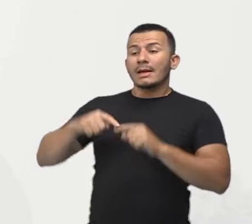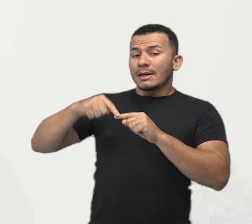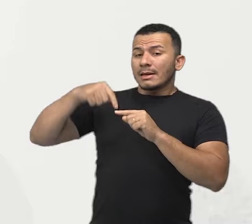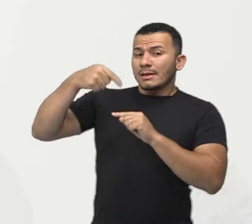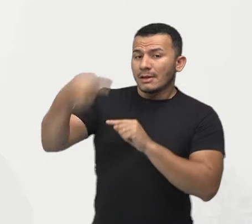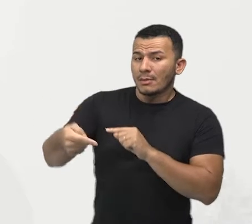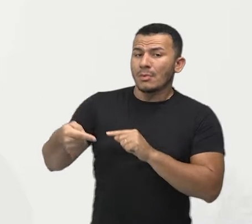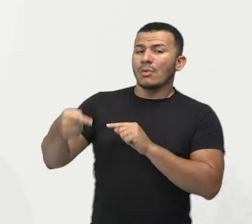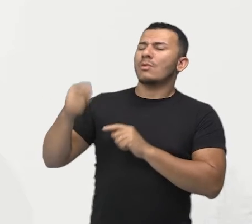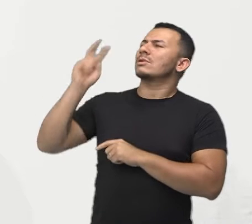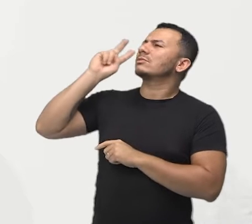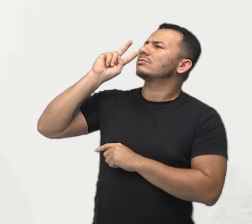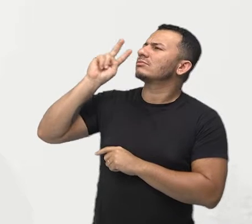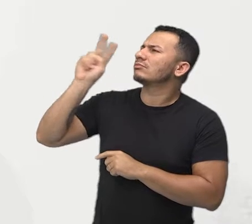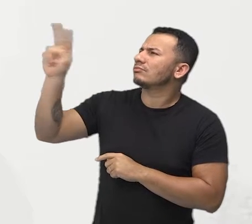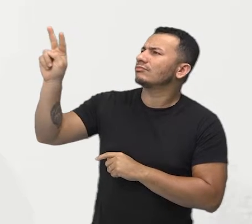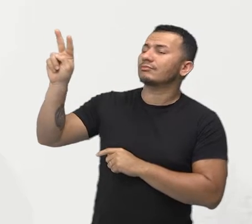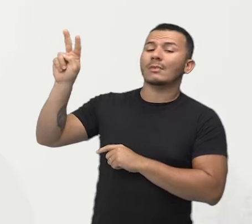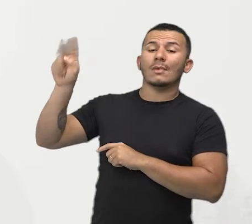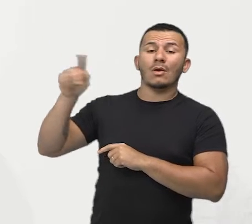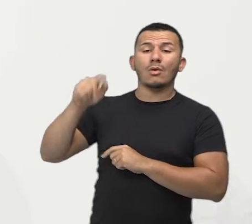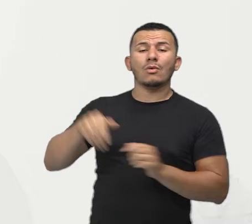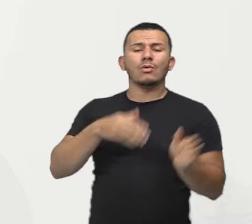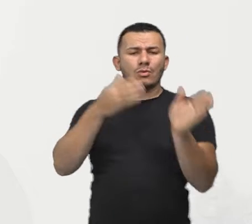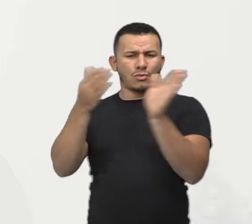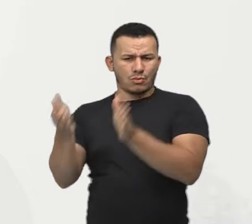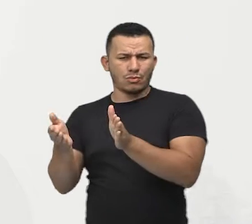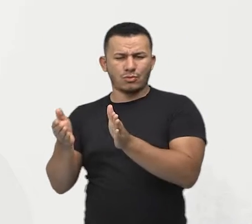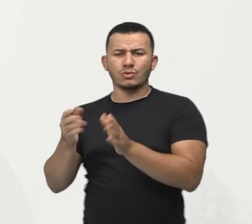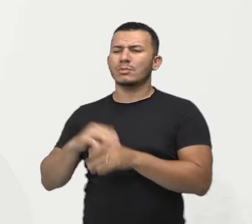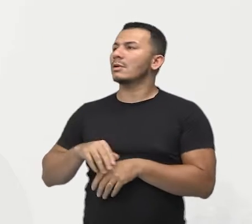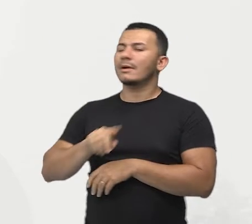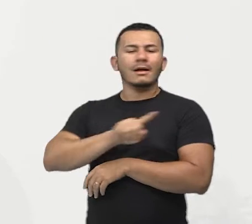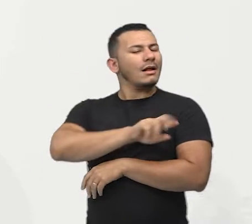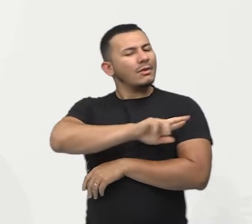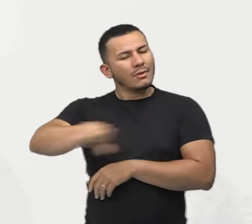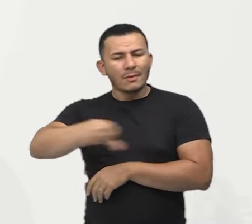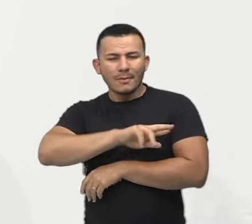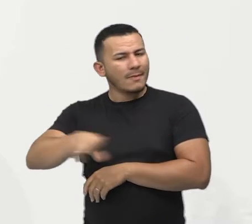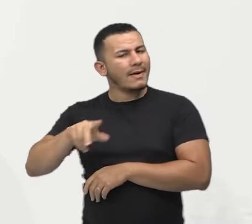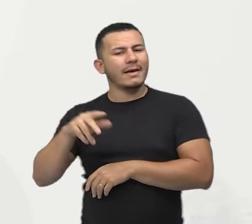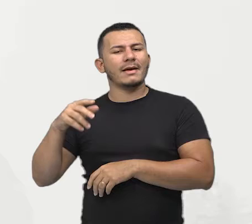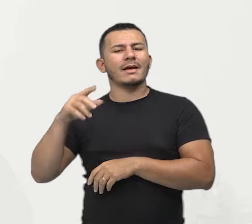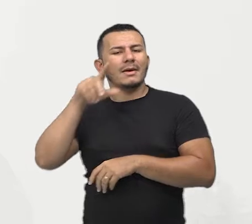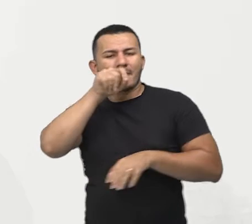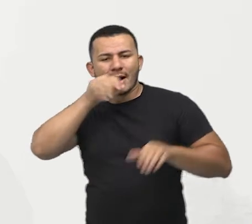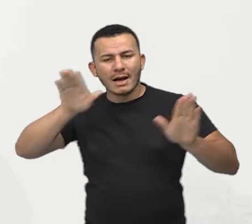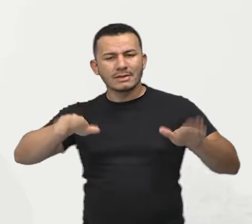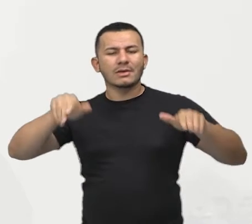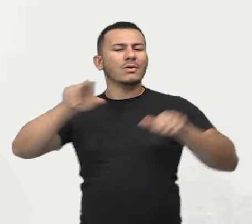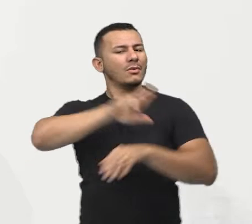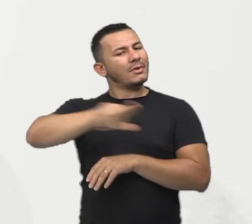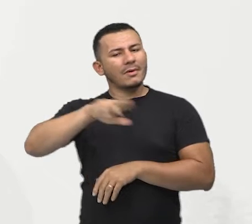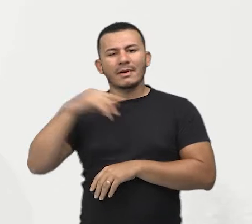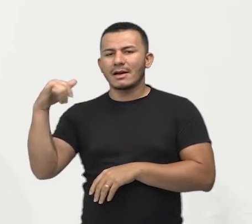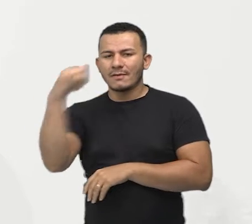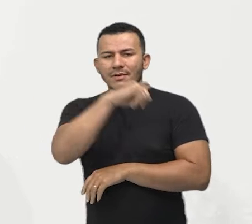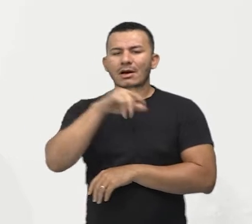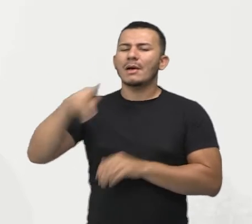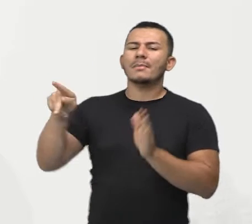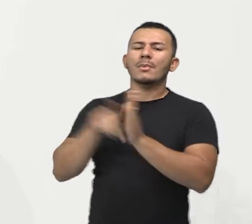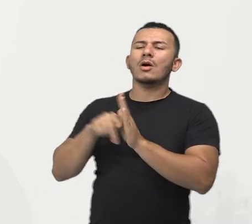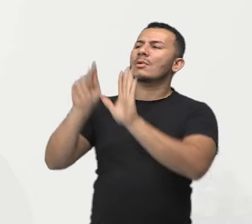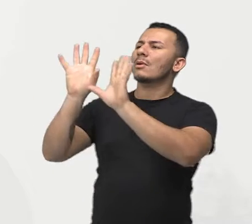estão observando, exatamente aqui nesta última fala. Não, é o gás. A senhora fala, não, é o